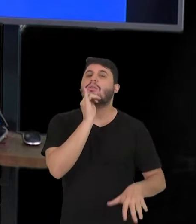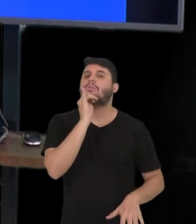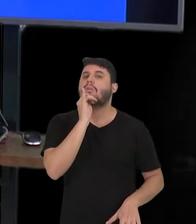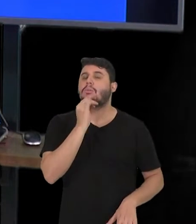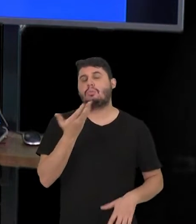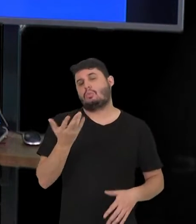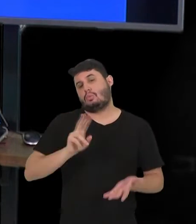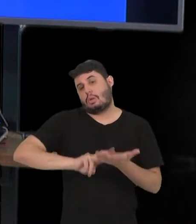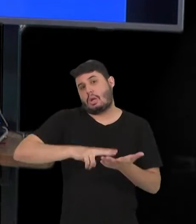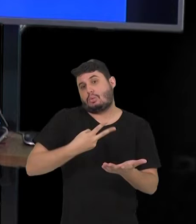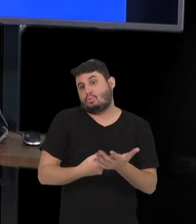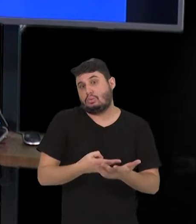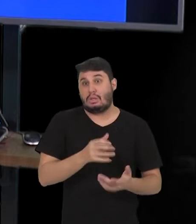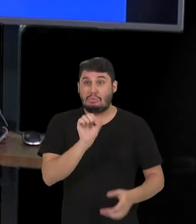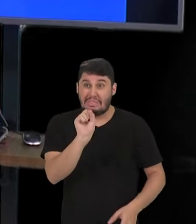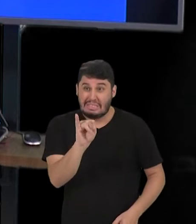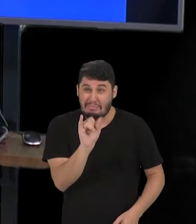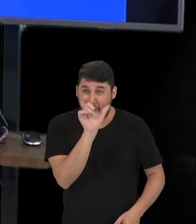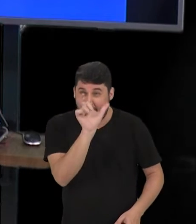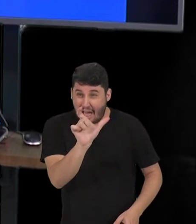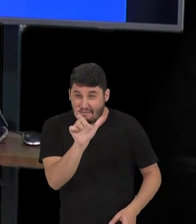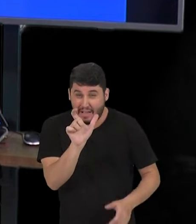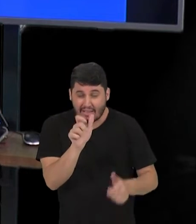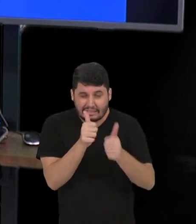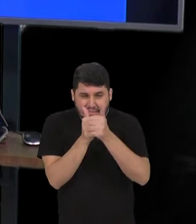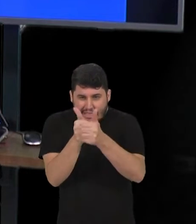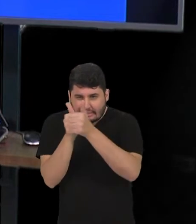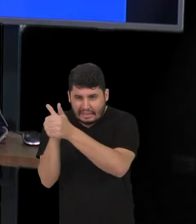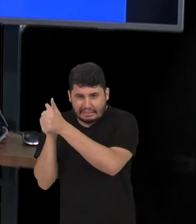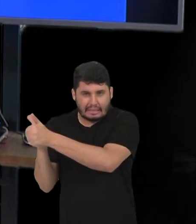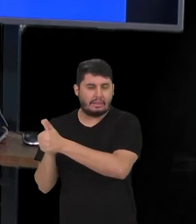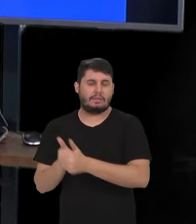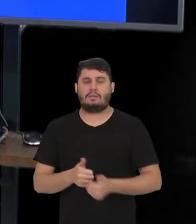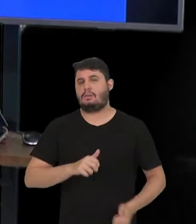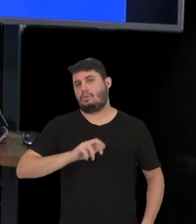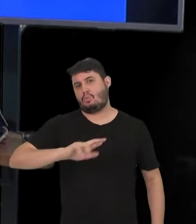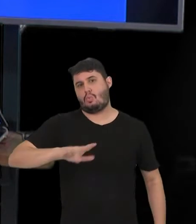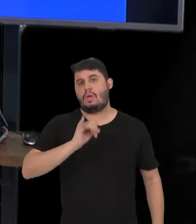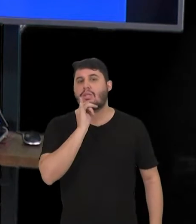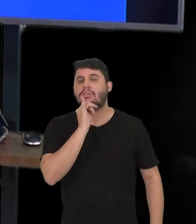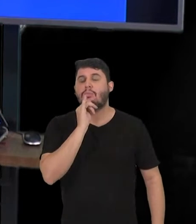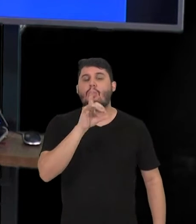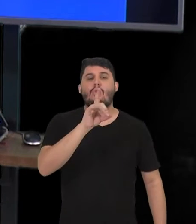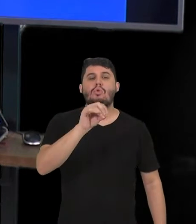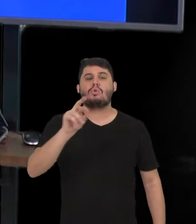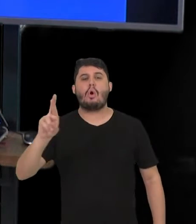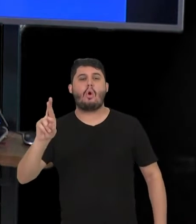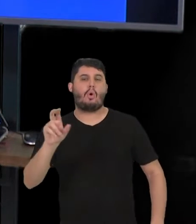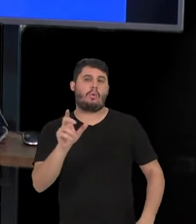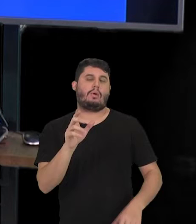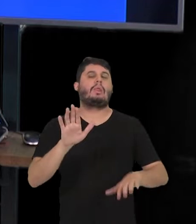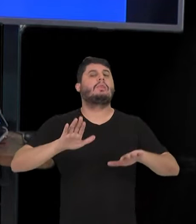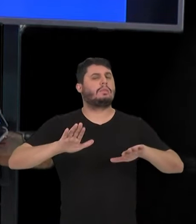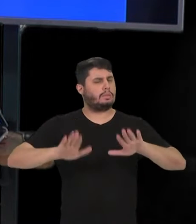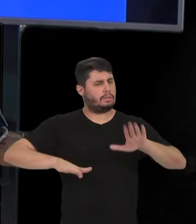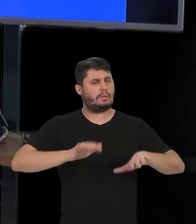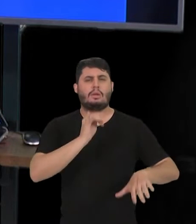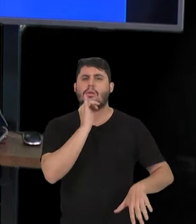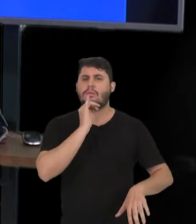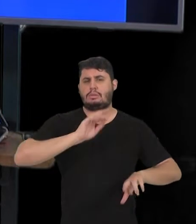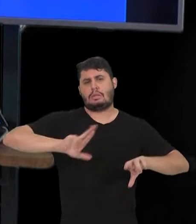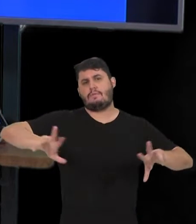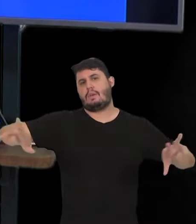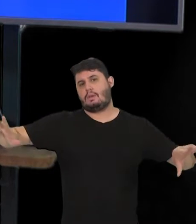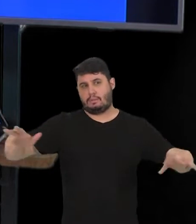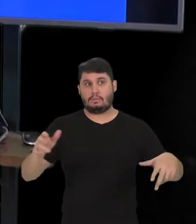Então, a tradução isolada, door, porta, ótimo, mas numa frase toda, isso vai perder totalmente o sentido. Tem exemplos clássicos aqui,